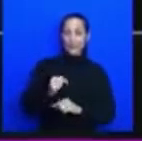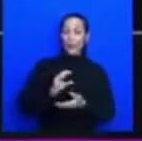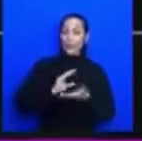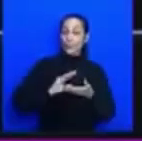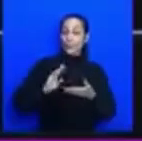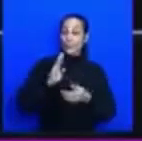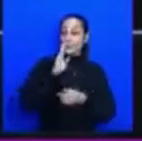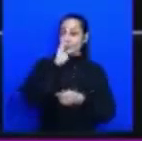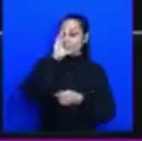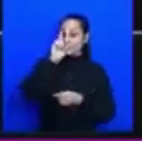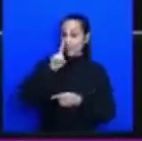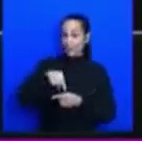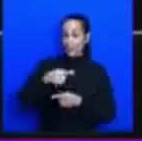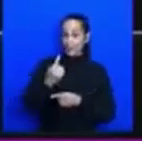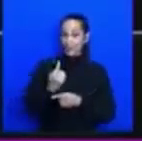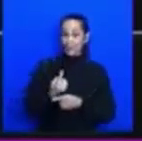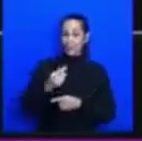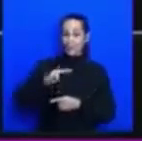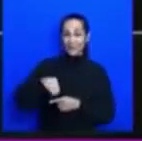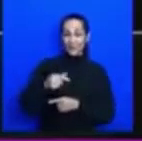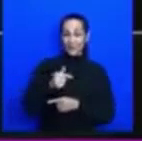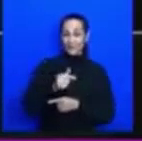Olha, o prêmio estimado é de